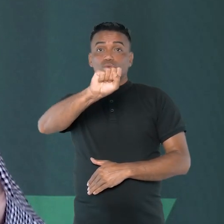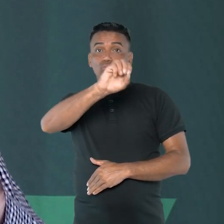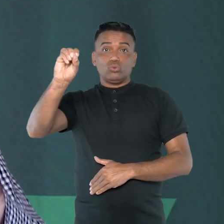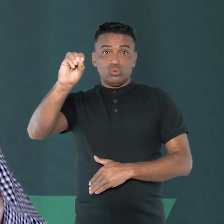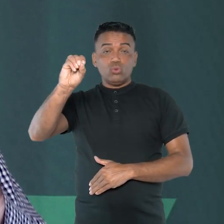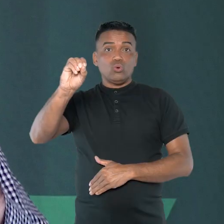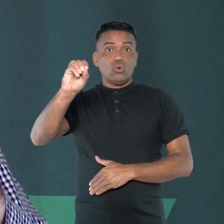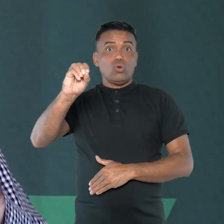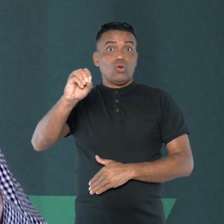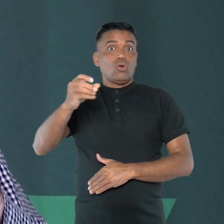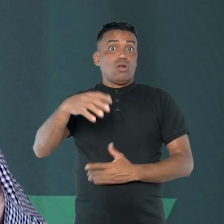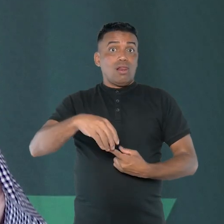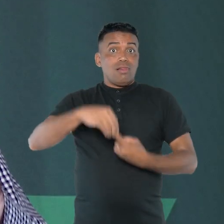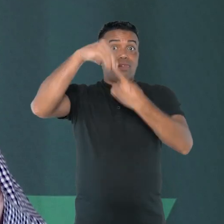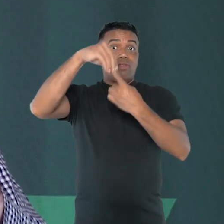da Legião Urbana.